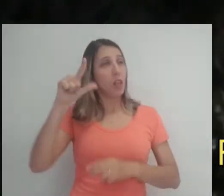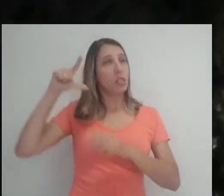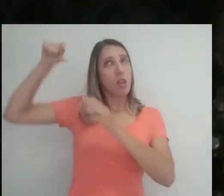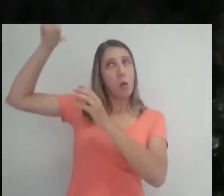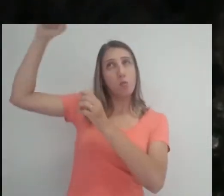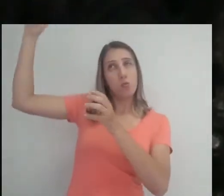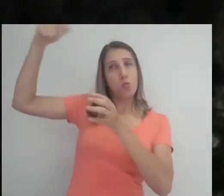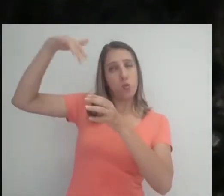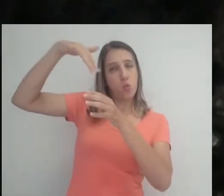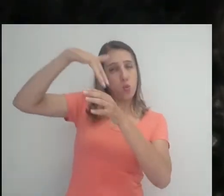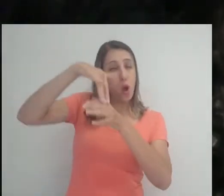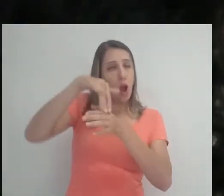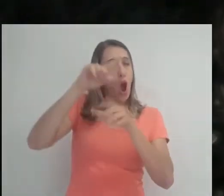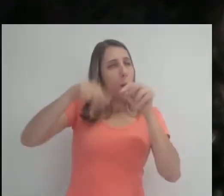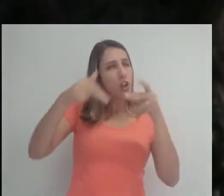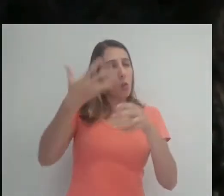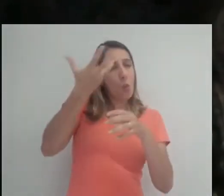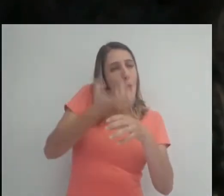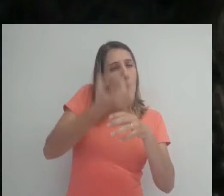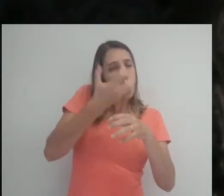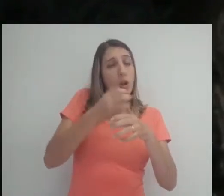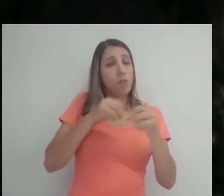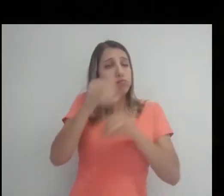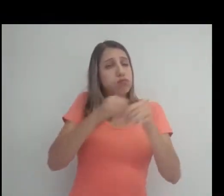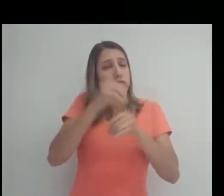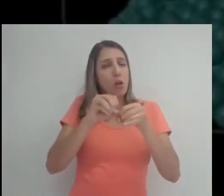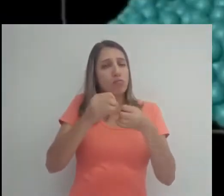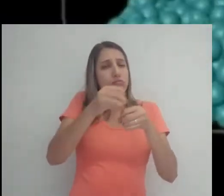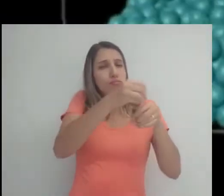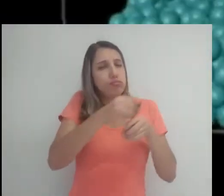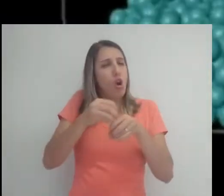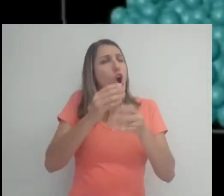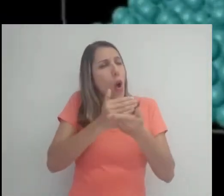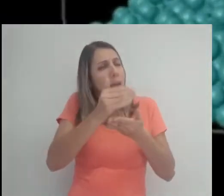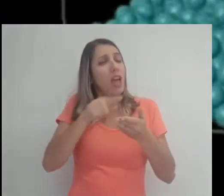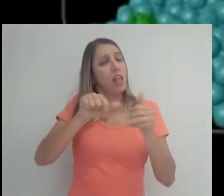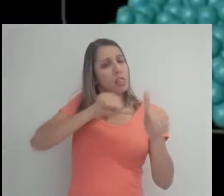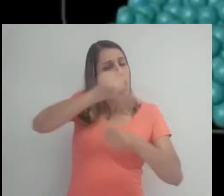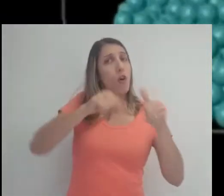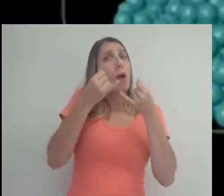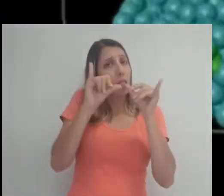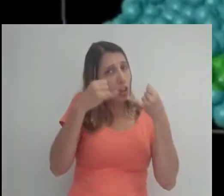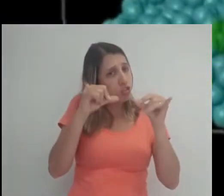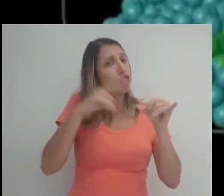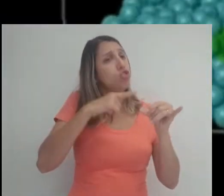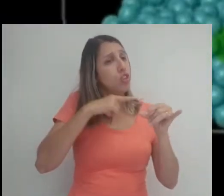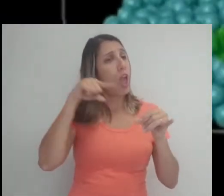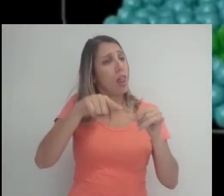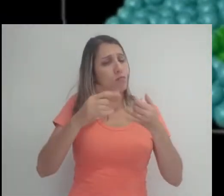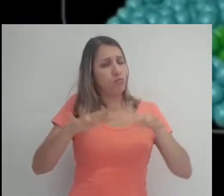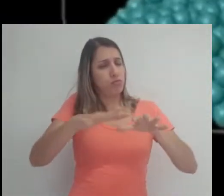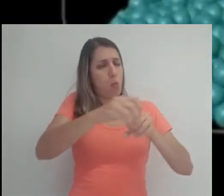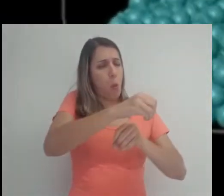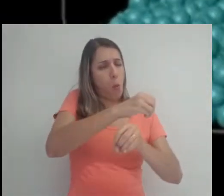ser absorvida pelos objetos, aumenta a vibração de suas moléculas. É uma magnífica transformação de energia.